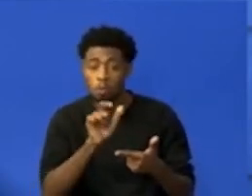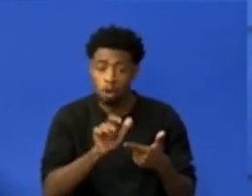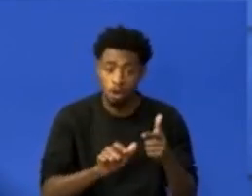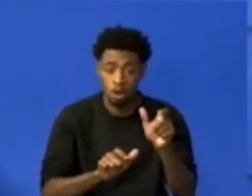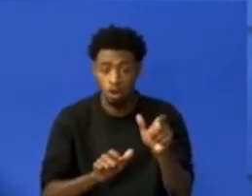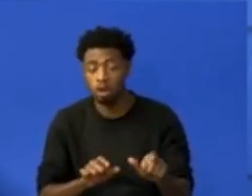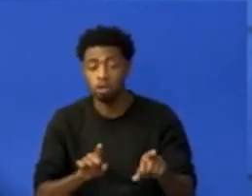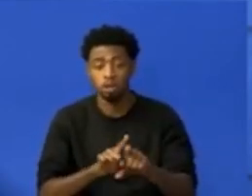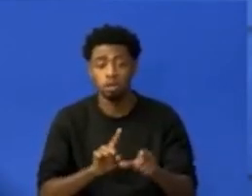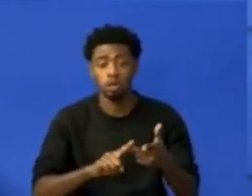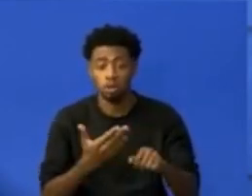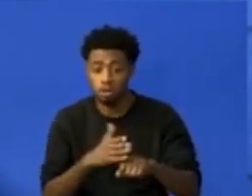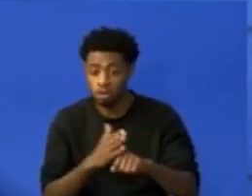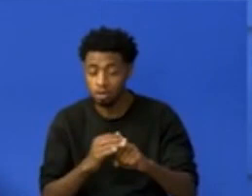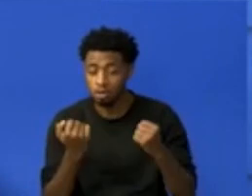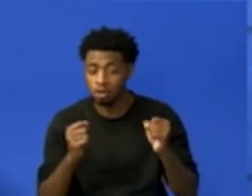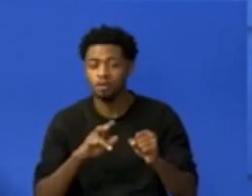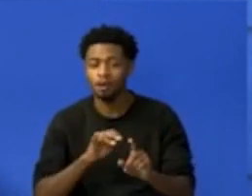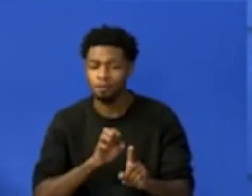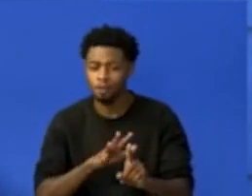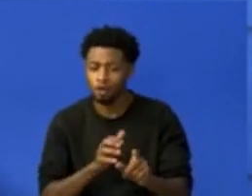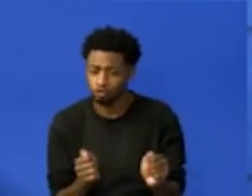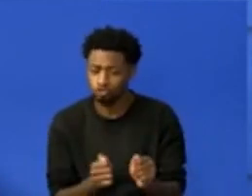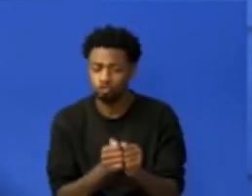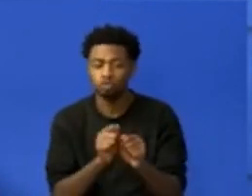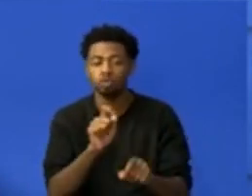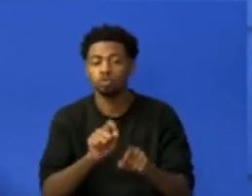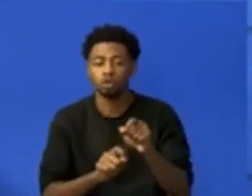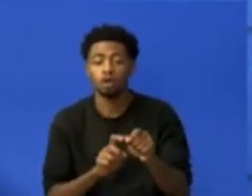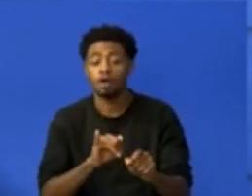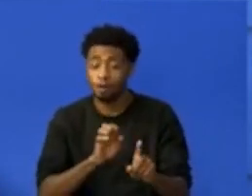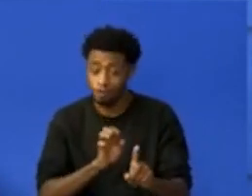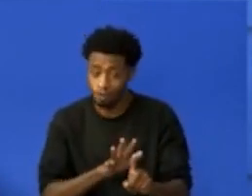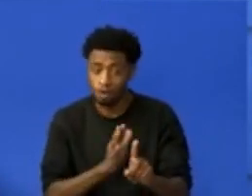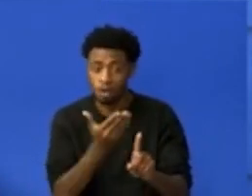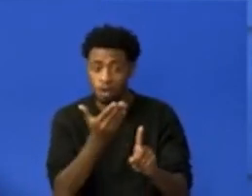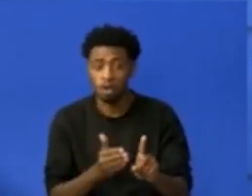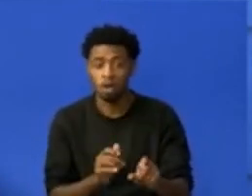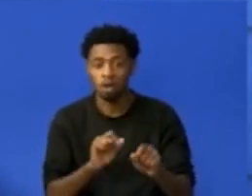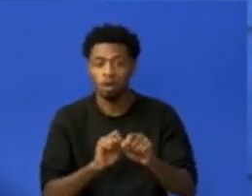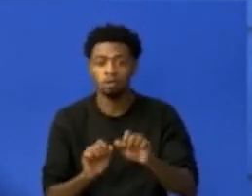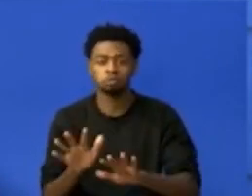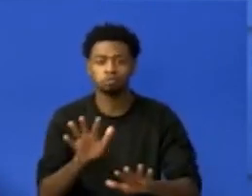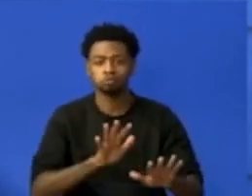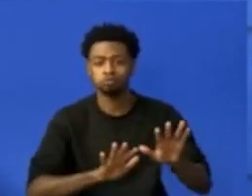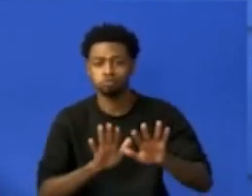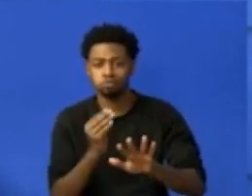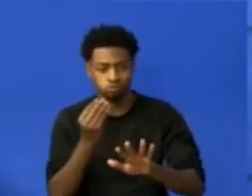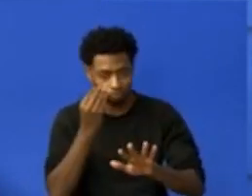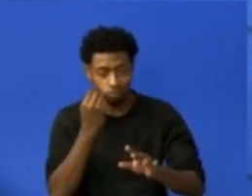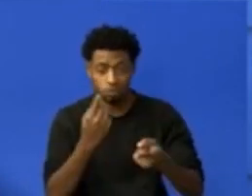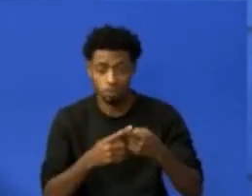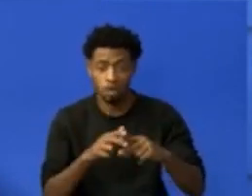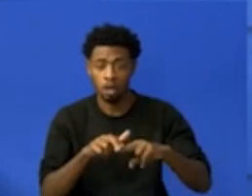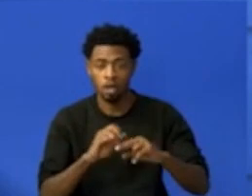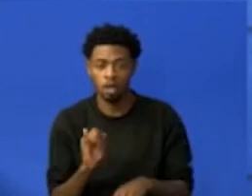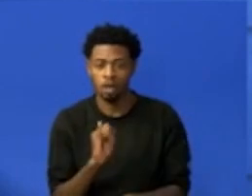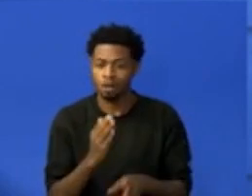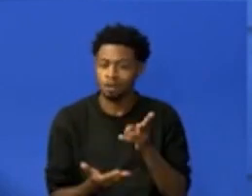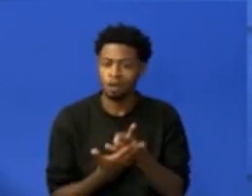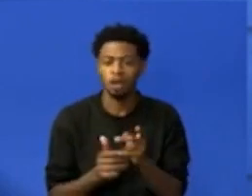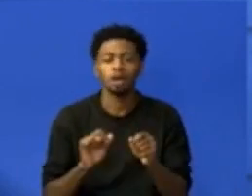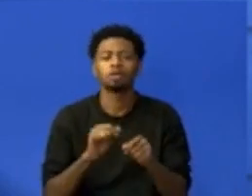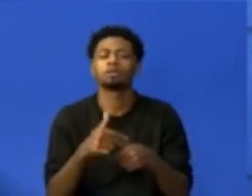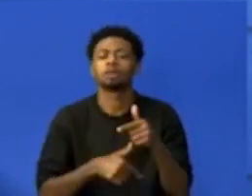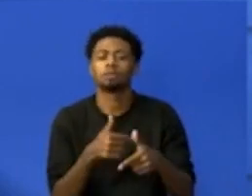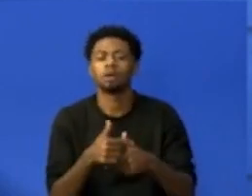prática de atividade física vai influenciar o nível, ou vão influenciar o nível de flexibilidade. Contudo, é importante que se